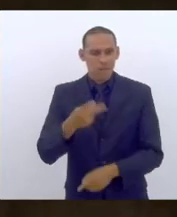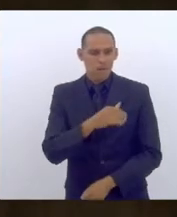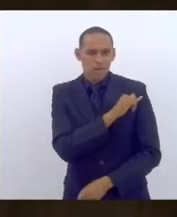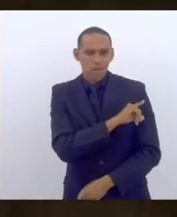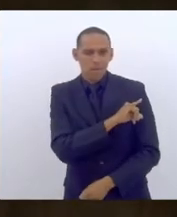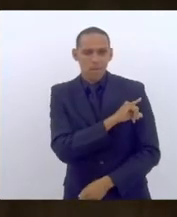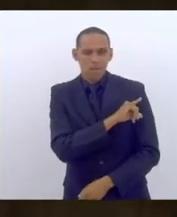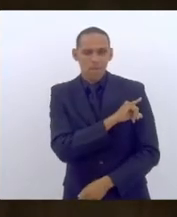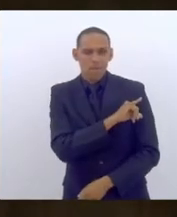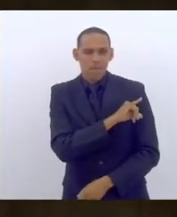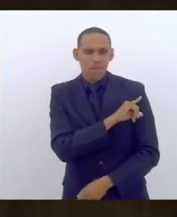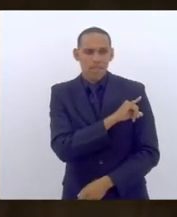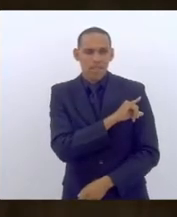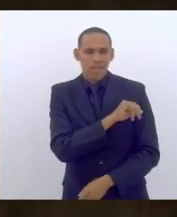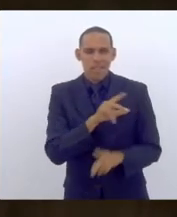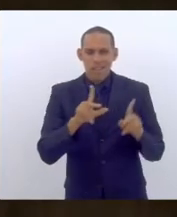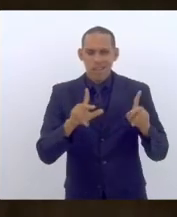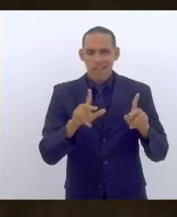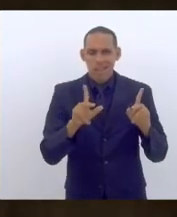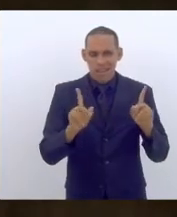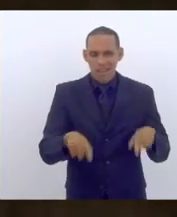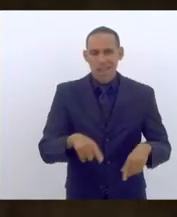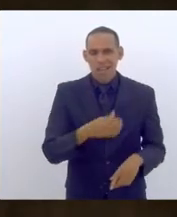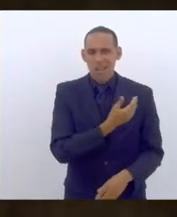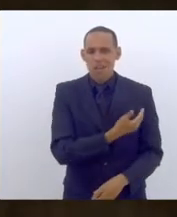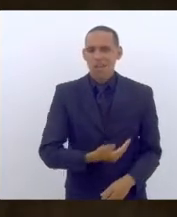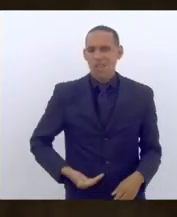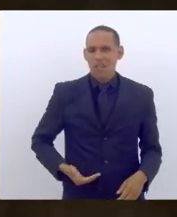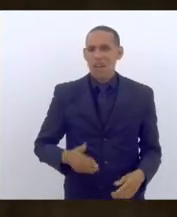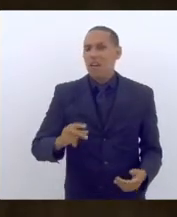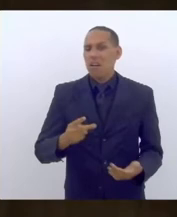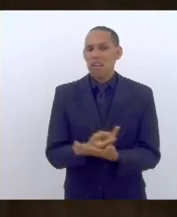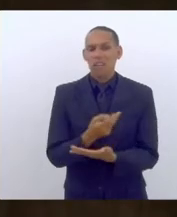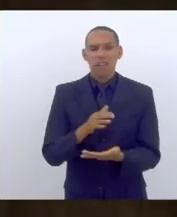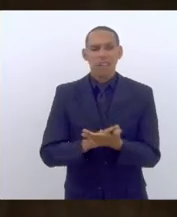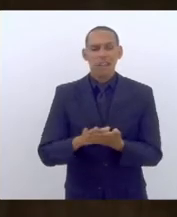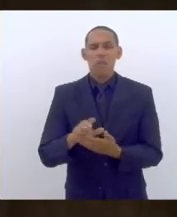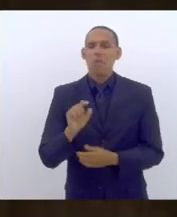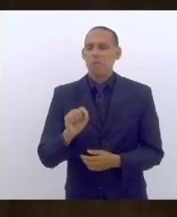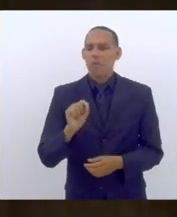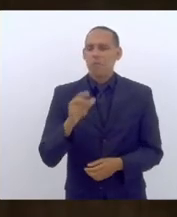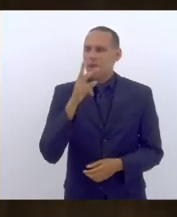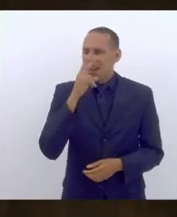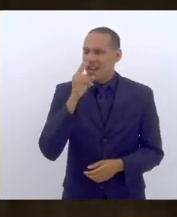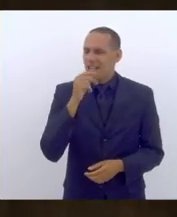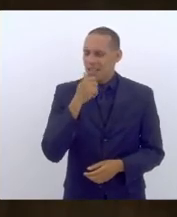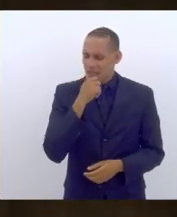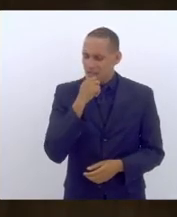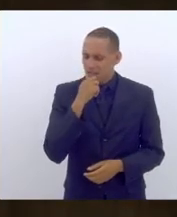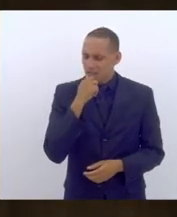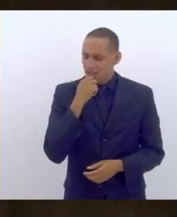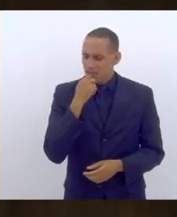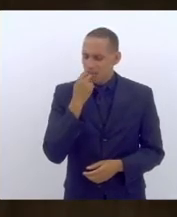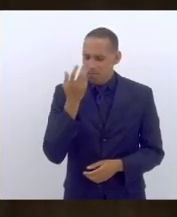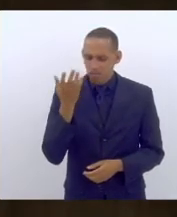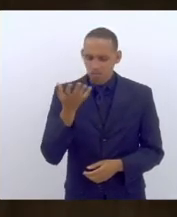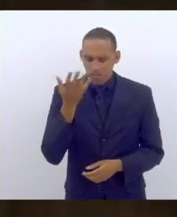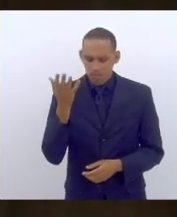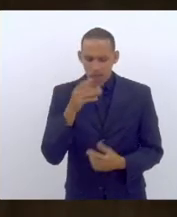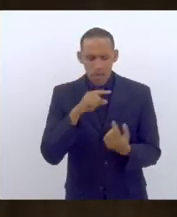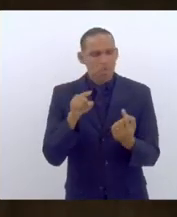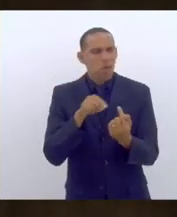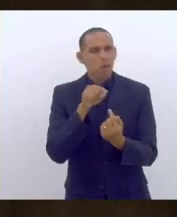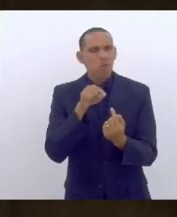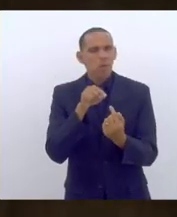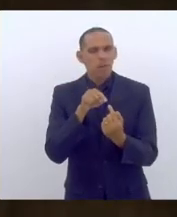Como o governo e que nada disso acontece quer dizer parece que há um certo propósito